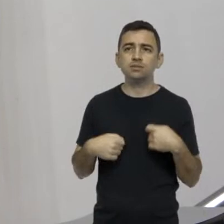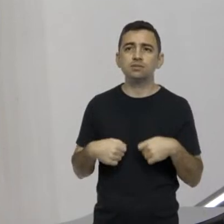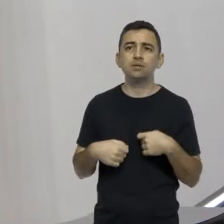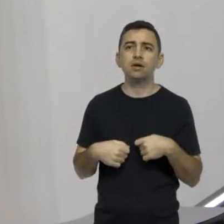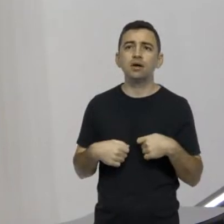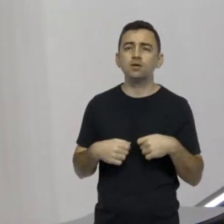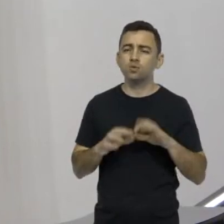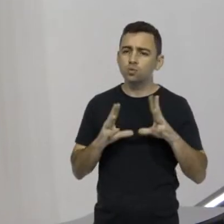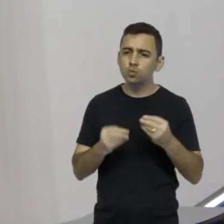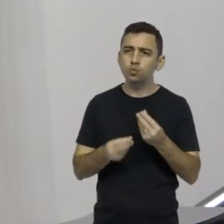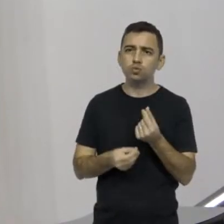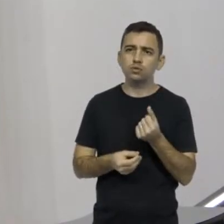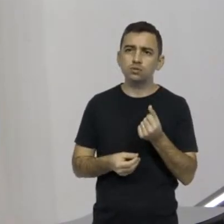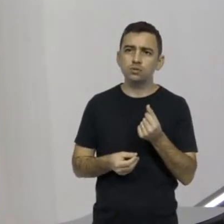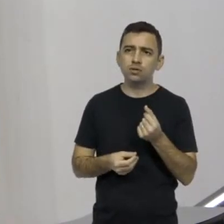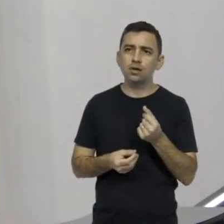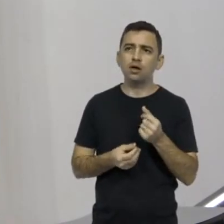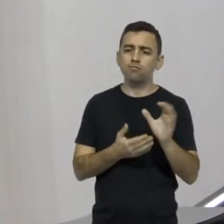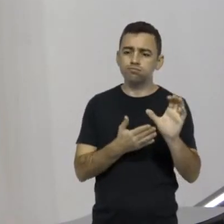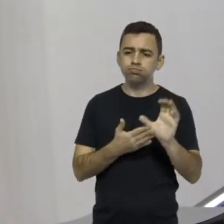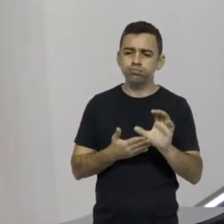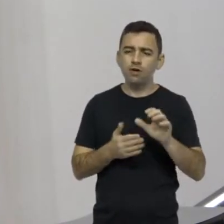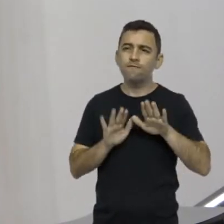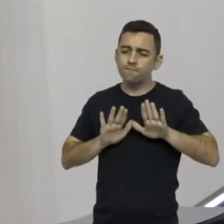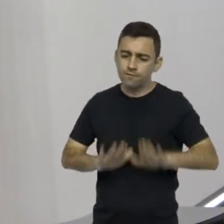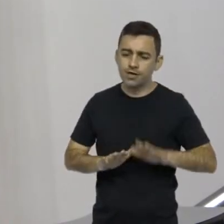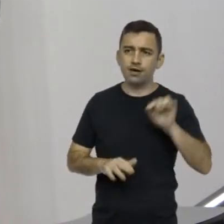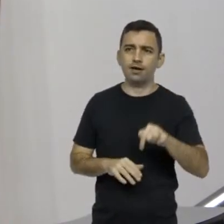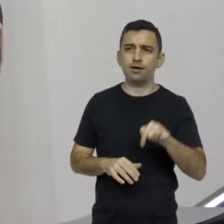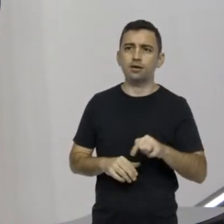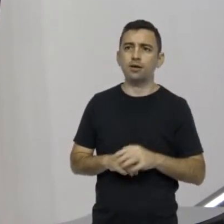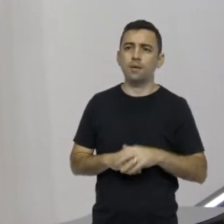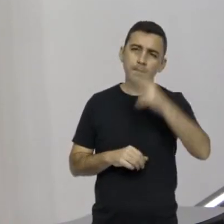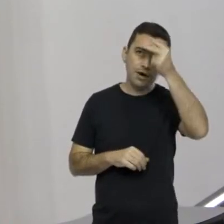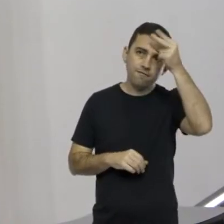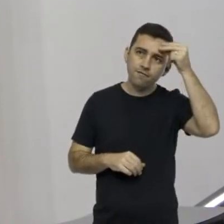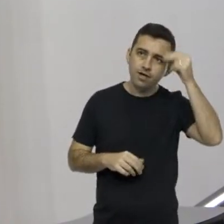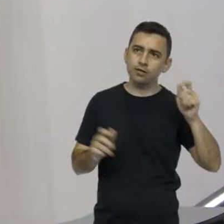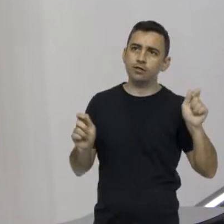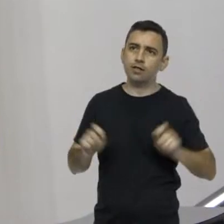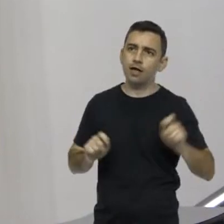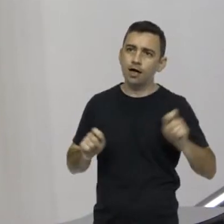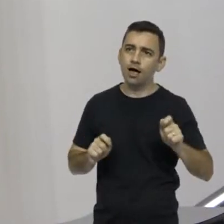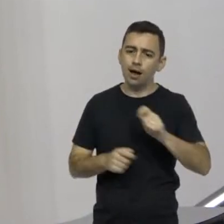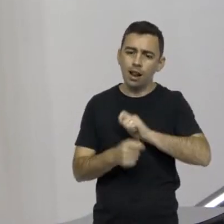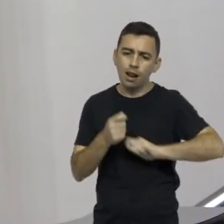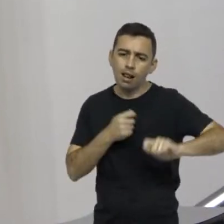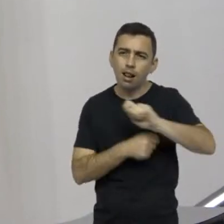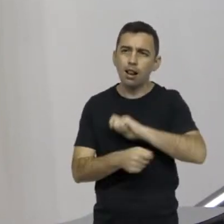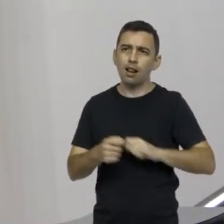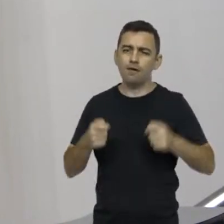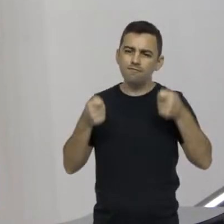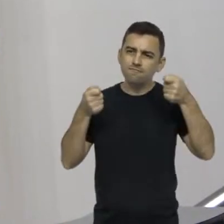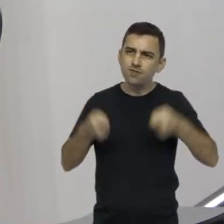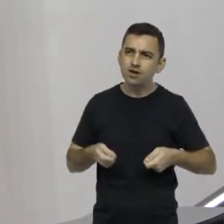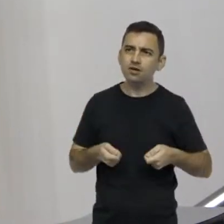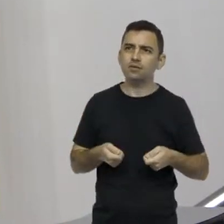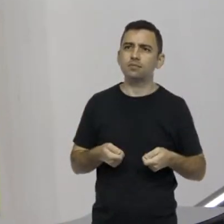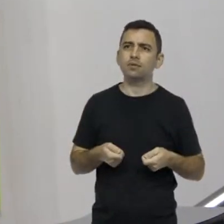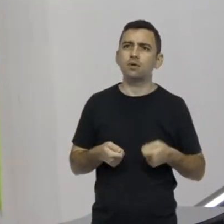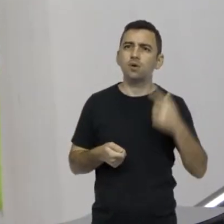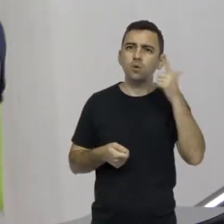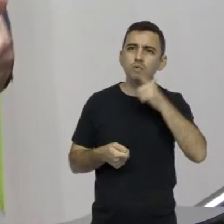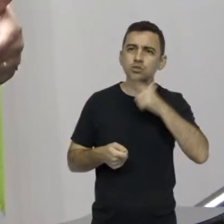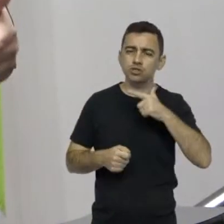que os recursos fiquem na origem, para que os prefeitos tenham consistência financeira para fazer